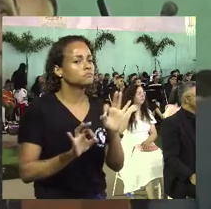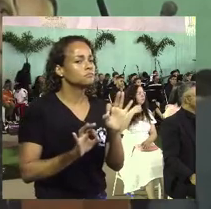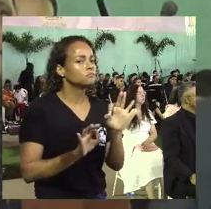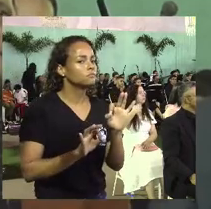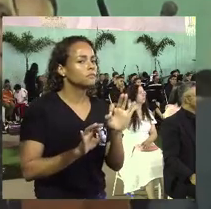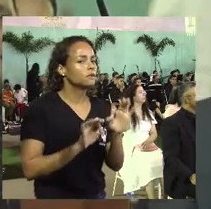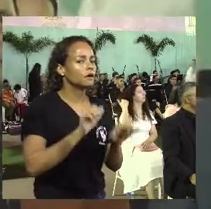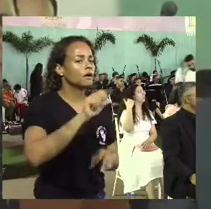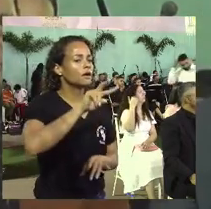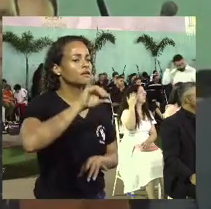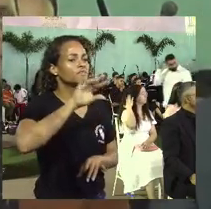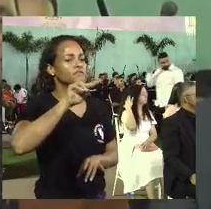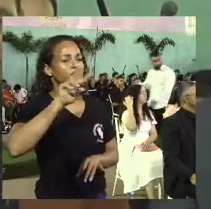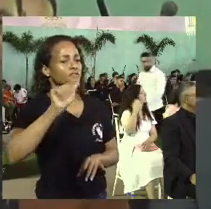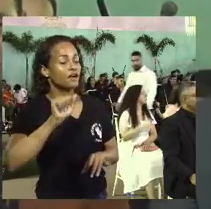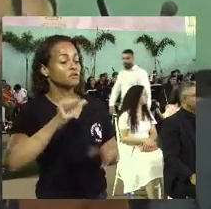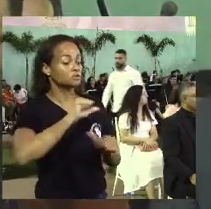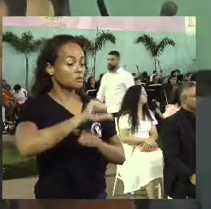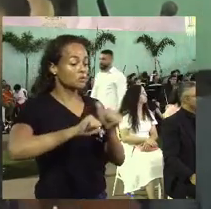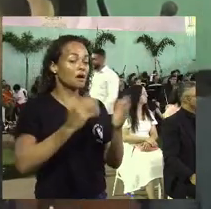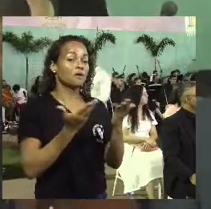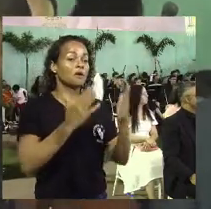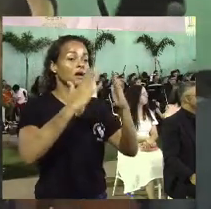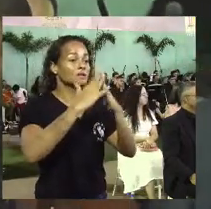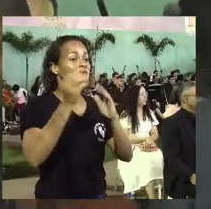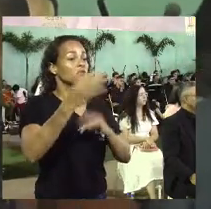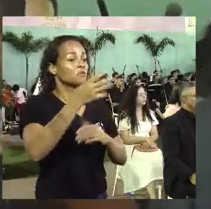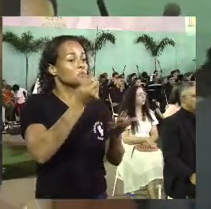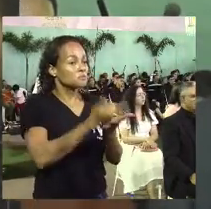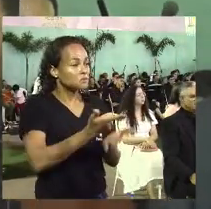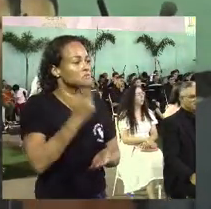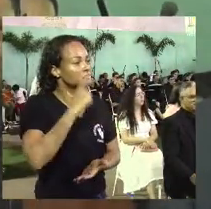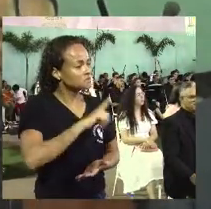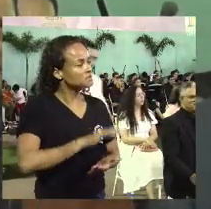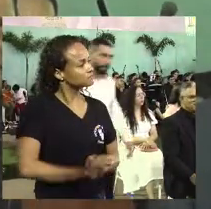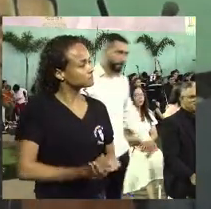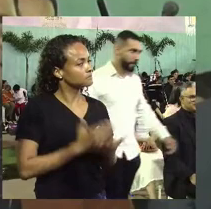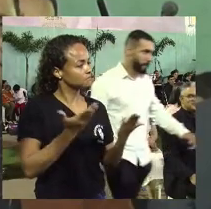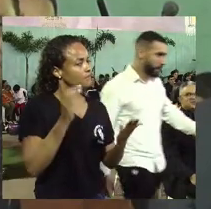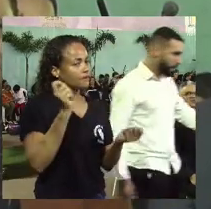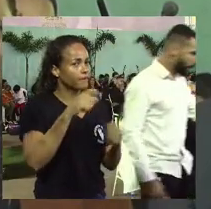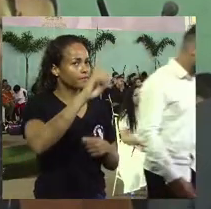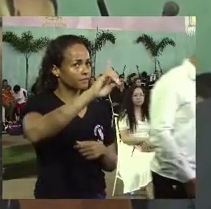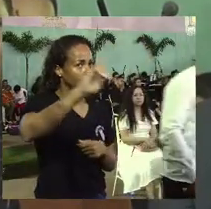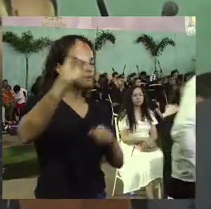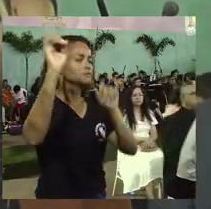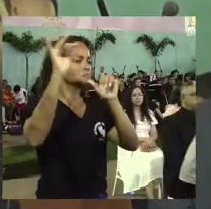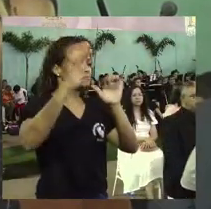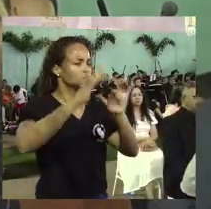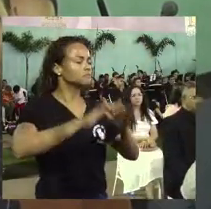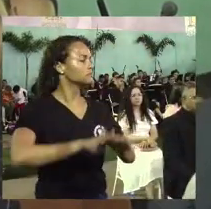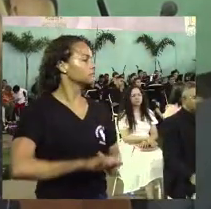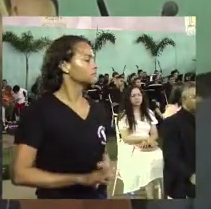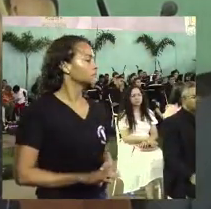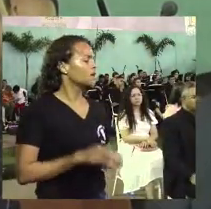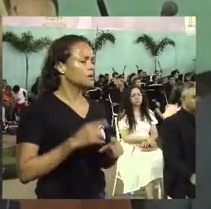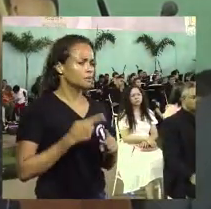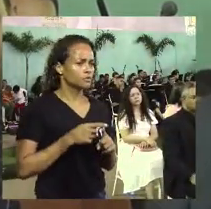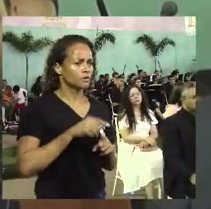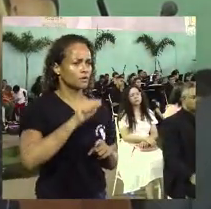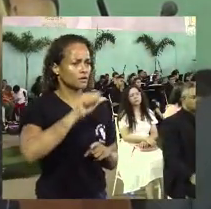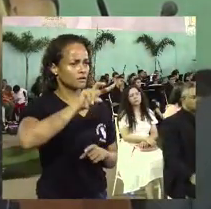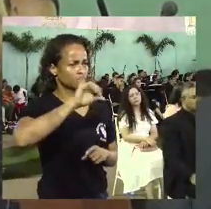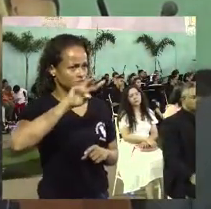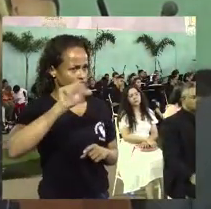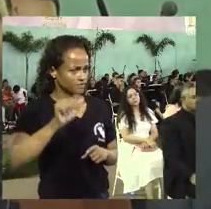Eles mudaram a casa própria me diga se isso não é Deus me diga se isso não é Deus ah pastor é por causa Doriva Não